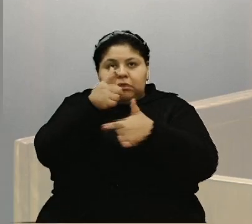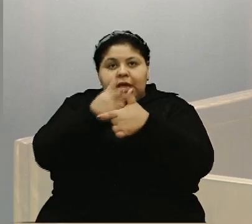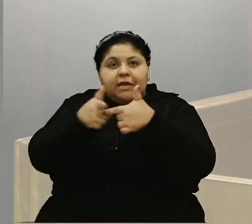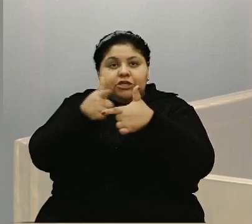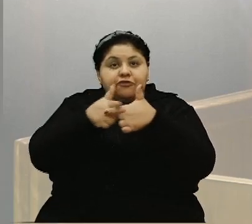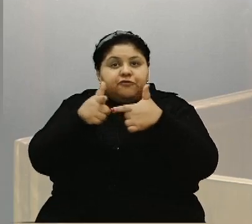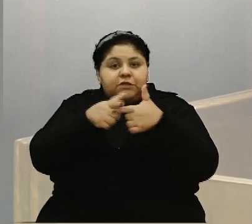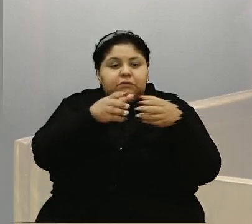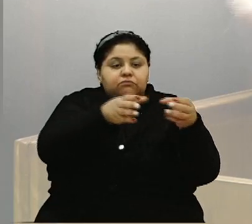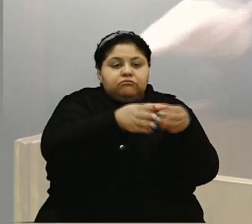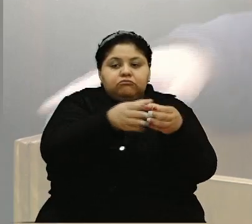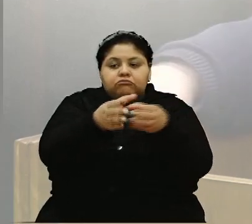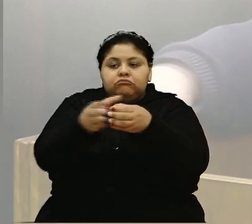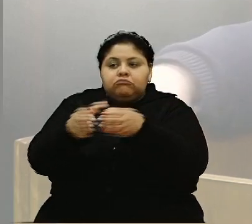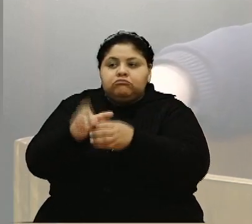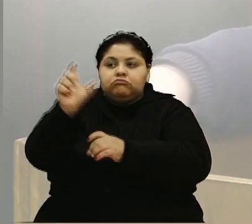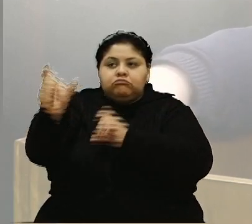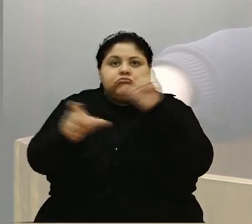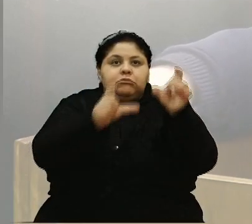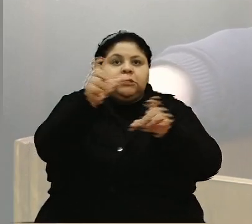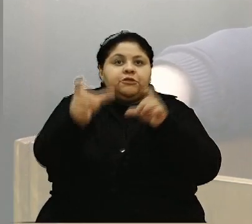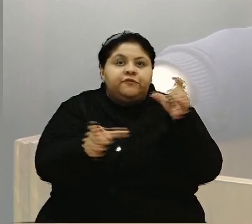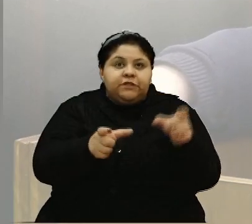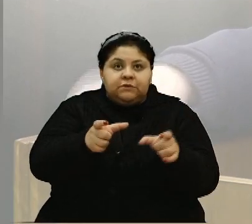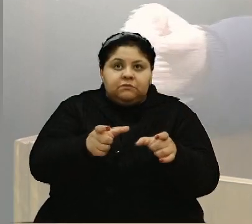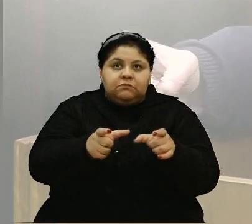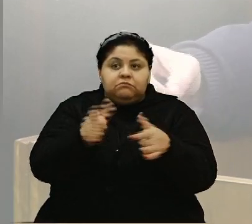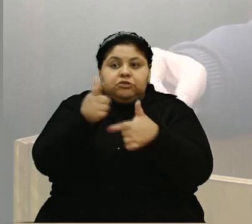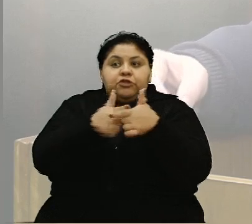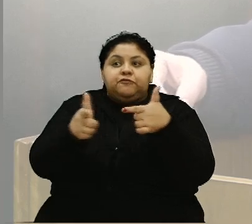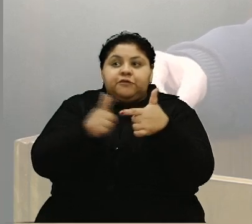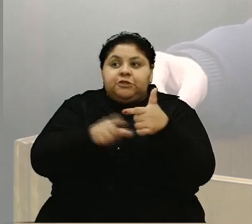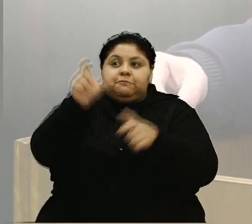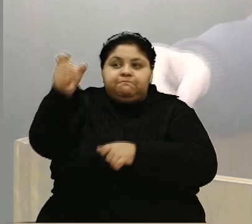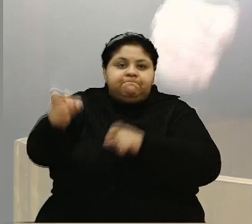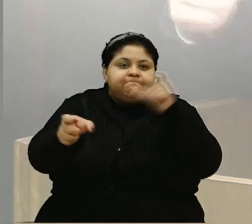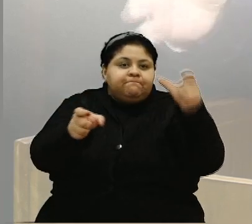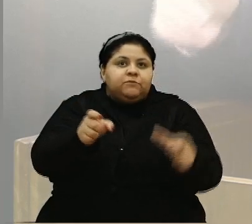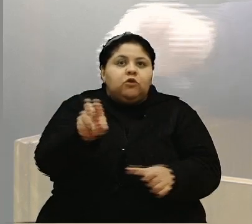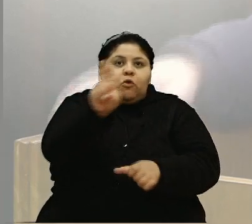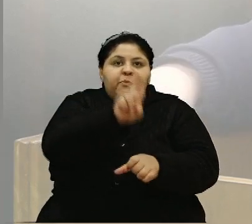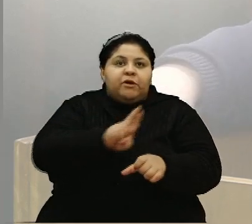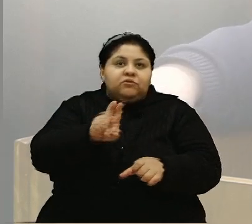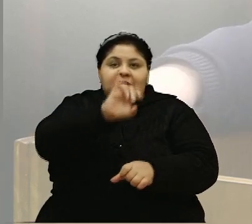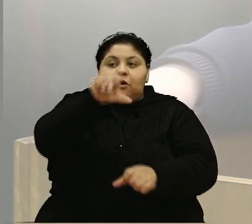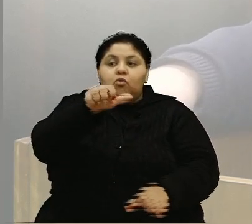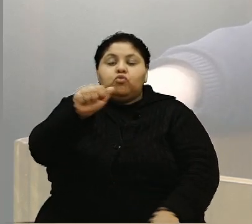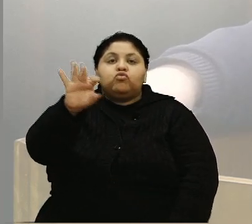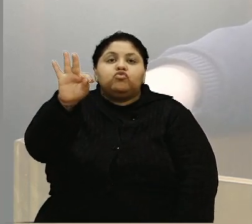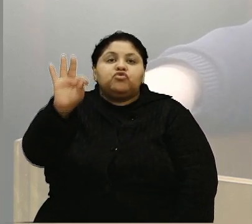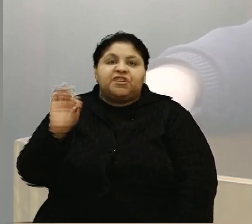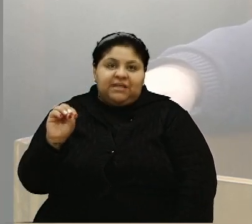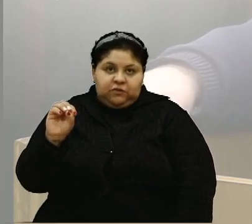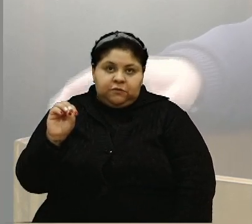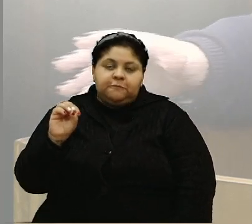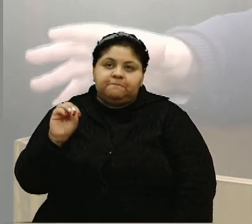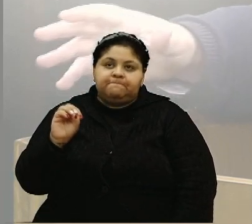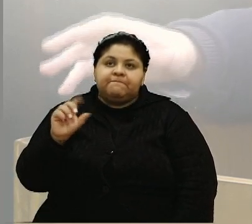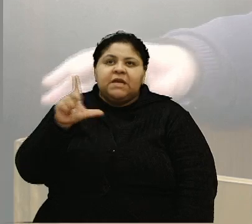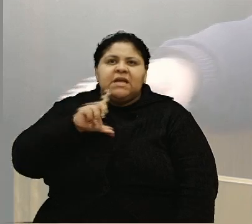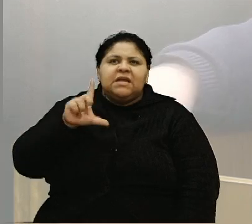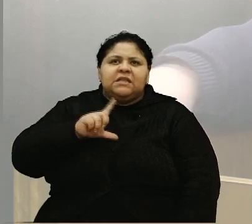de WhatsApp eles resolvem quem vai usar o avião ou não. E isso movimenta. Tem um grande empresário de uma rede de